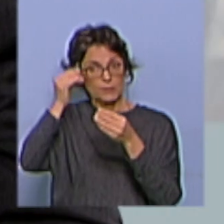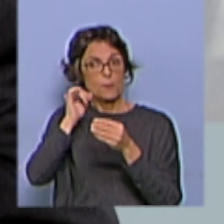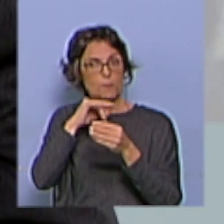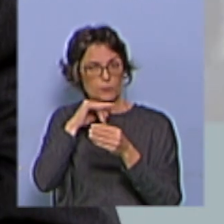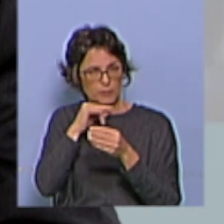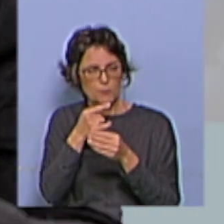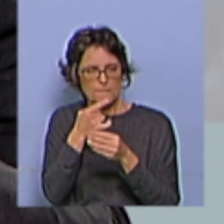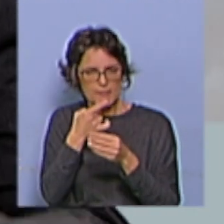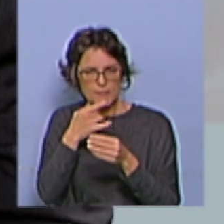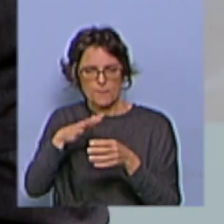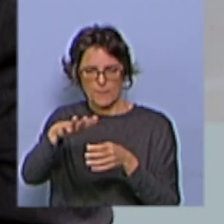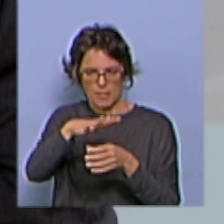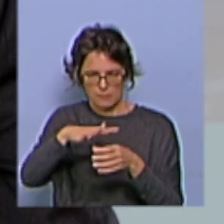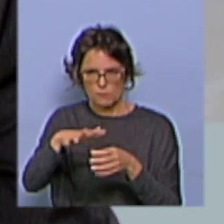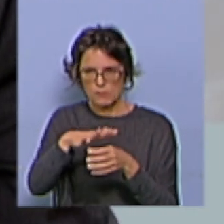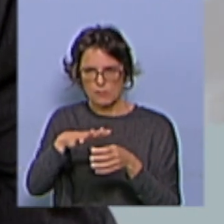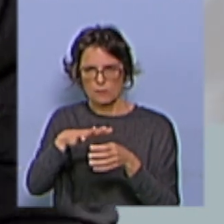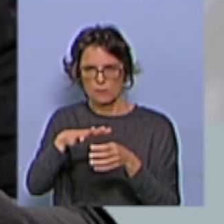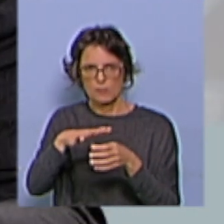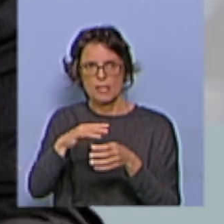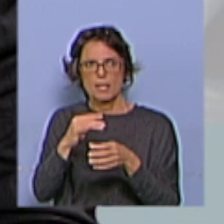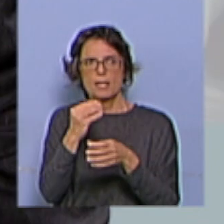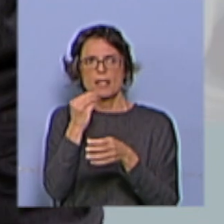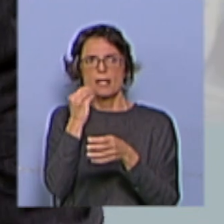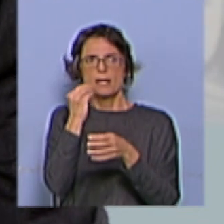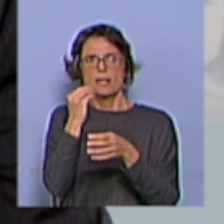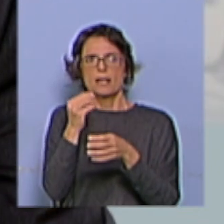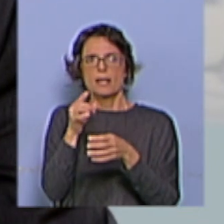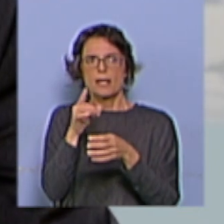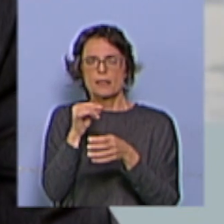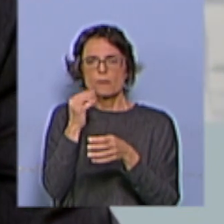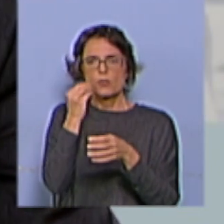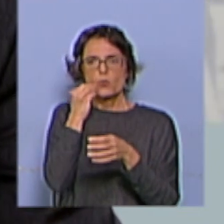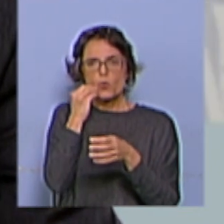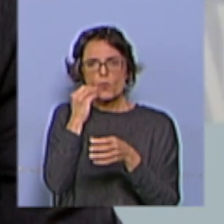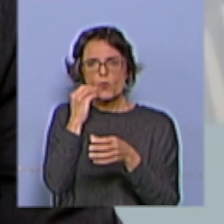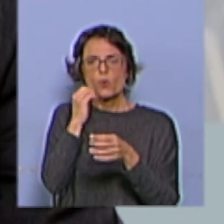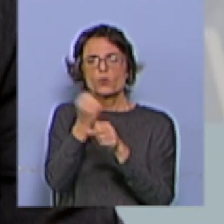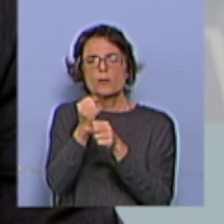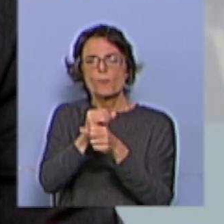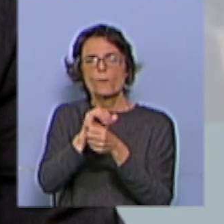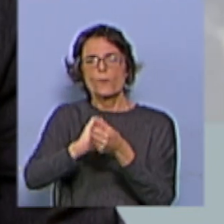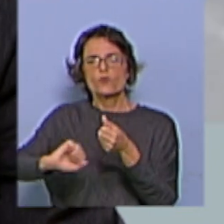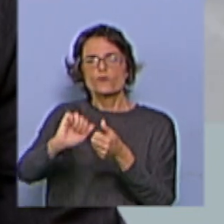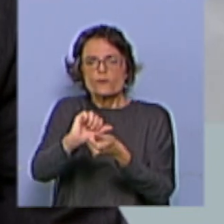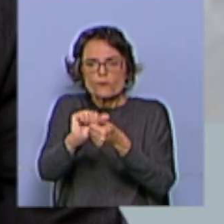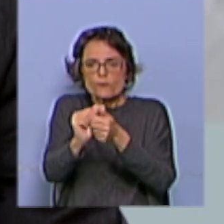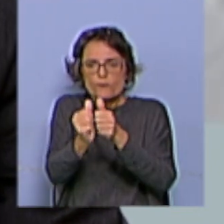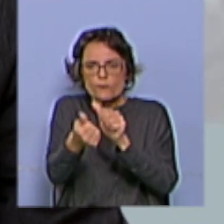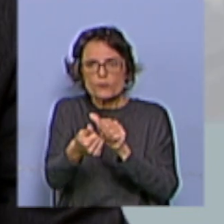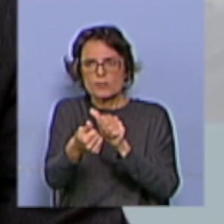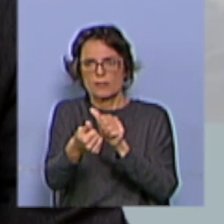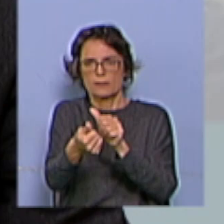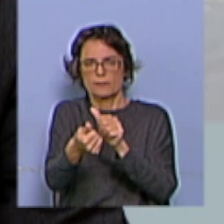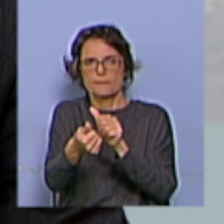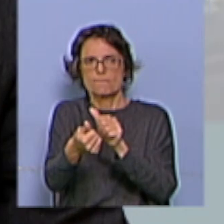compreender as situações em que podemos realizar, como devemos realizar a nossa atuação, mas ao mesmo tempo também como é que nós